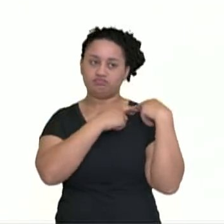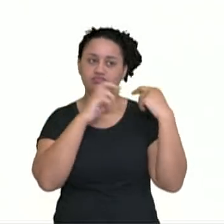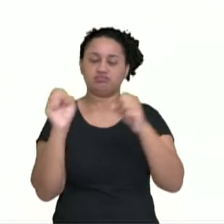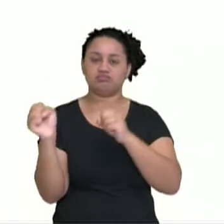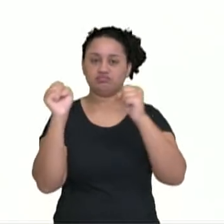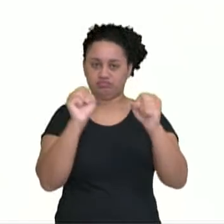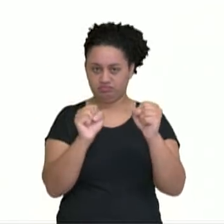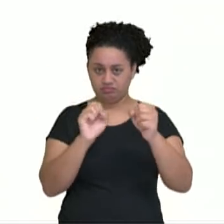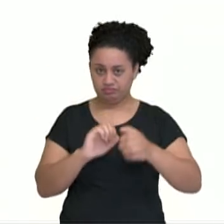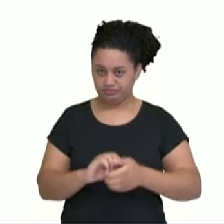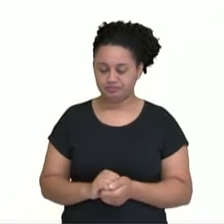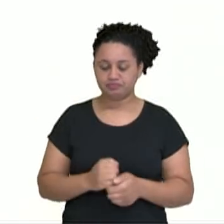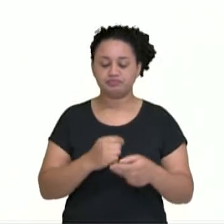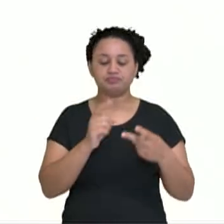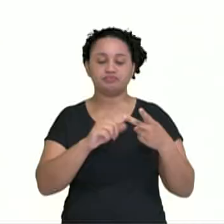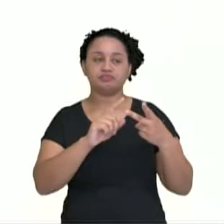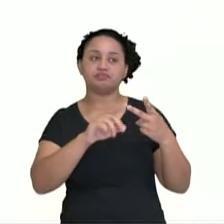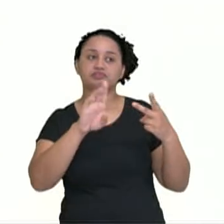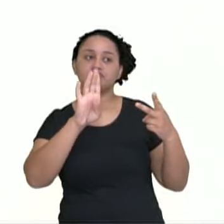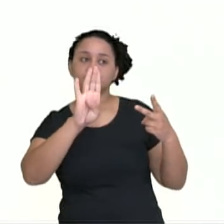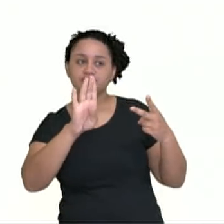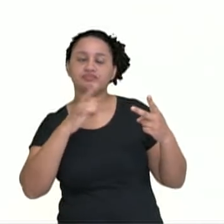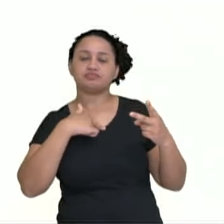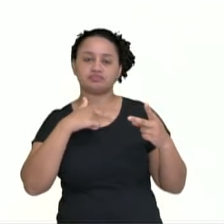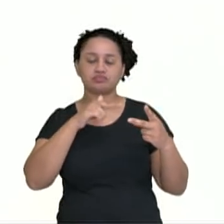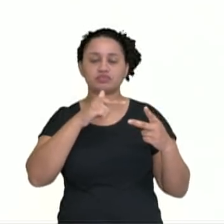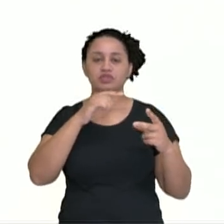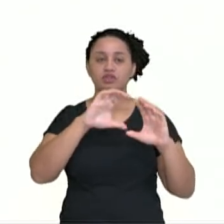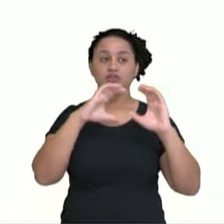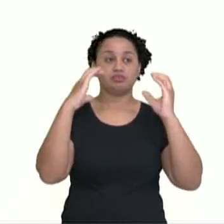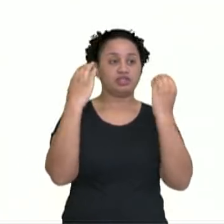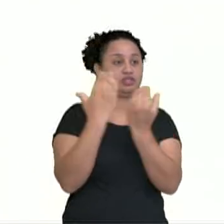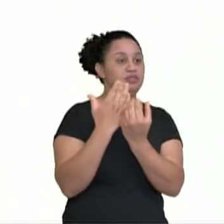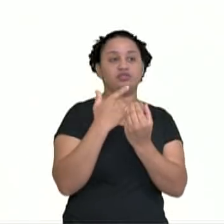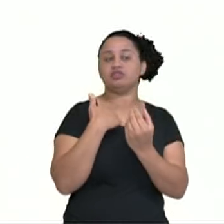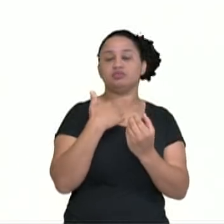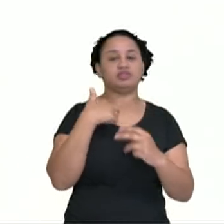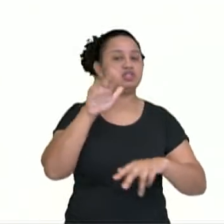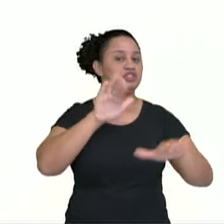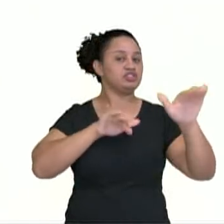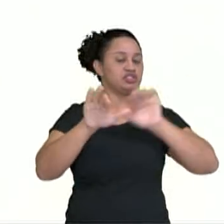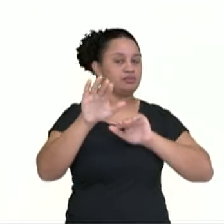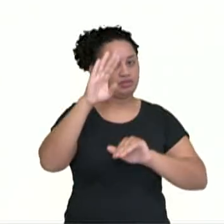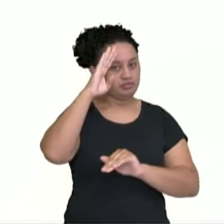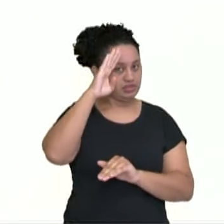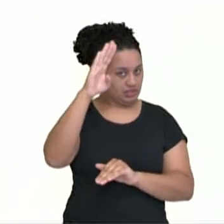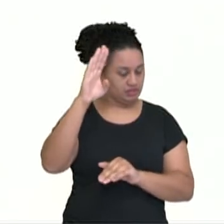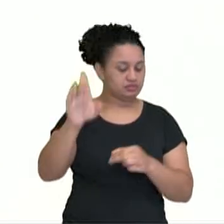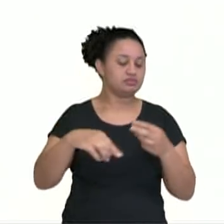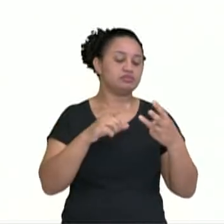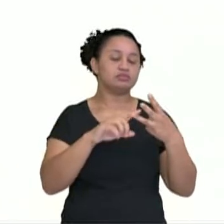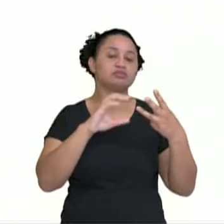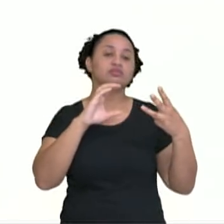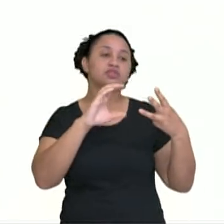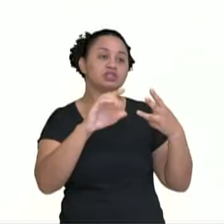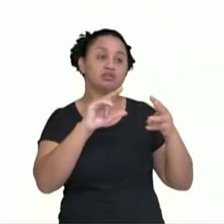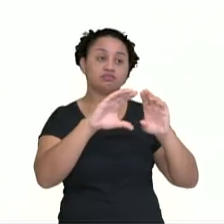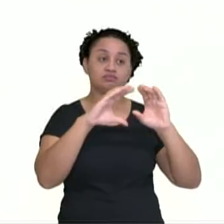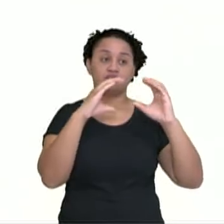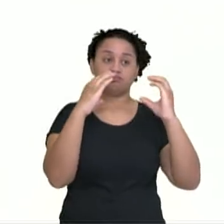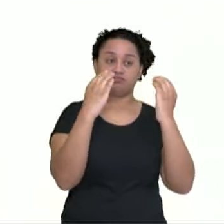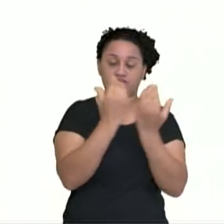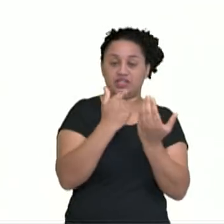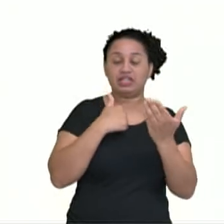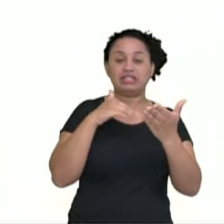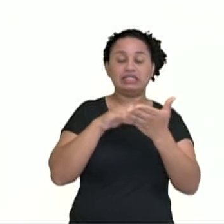poder legislativo? B. O Parlamento não convocaria as Forças Armadas? C. O